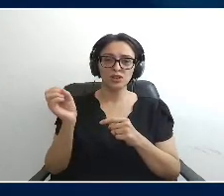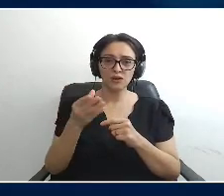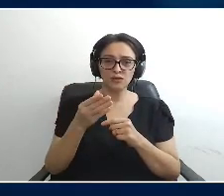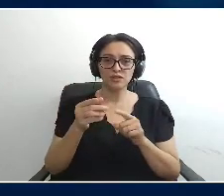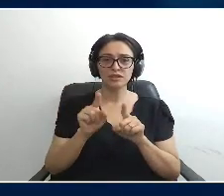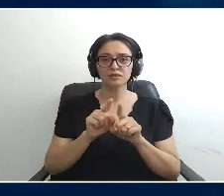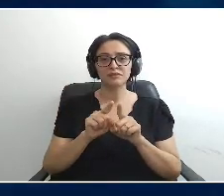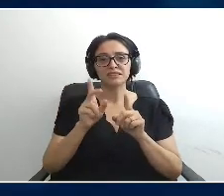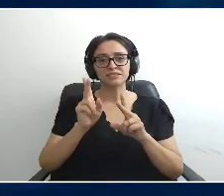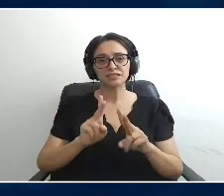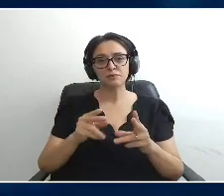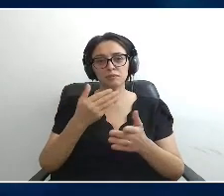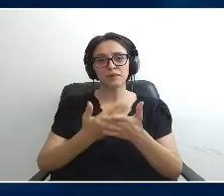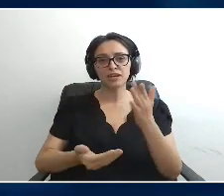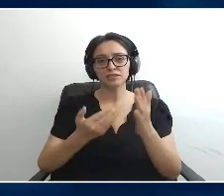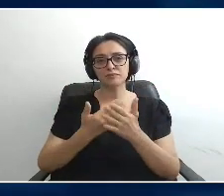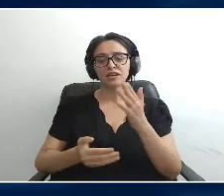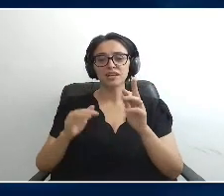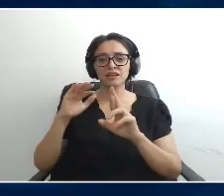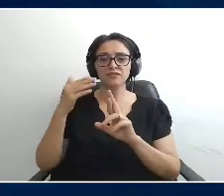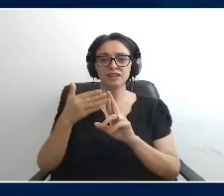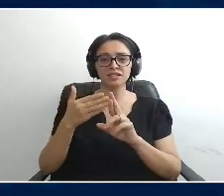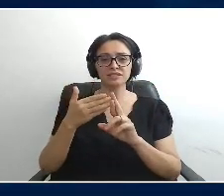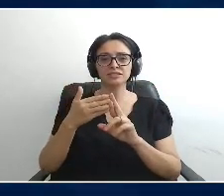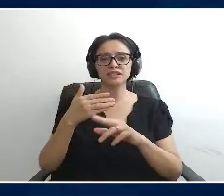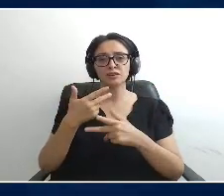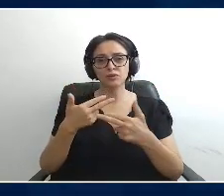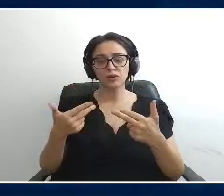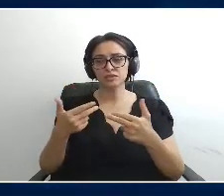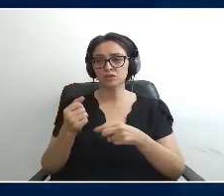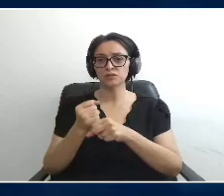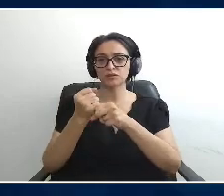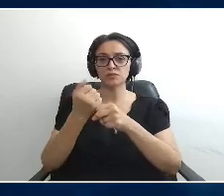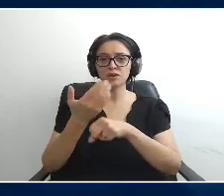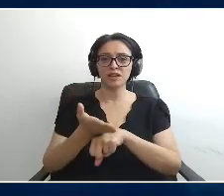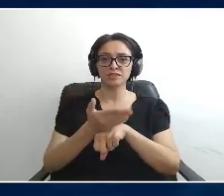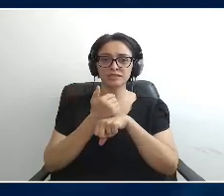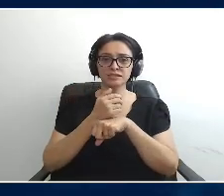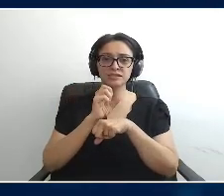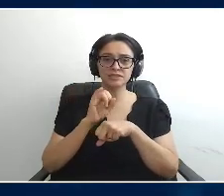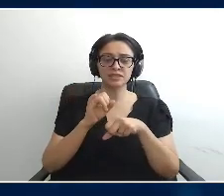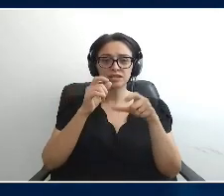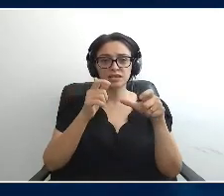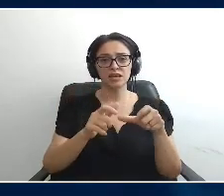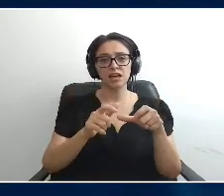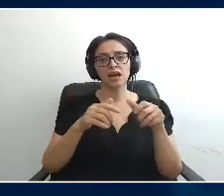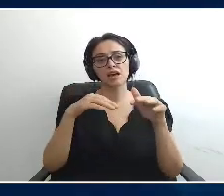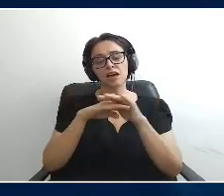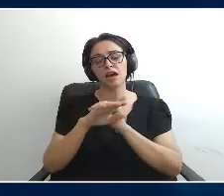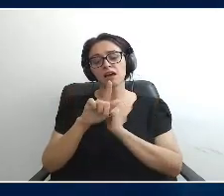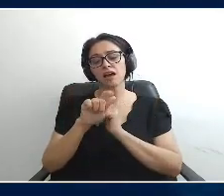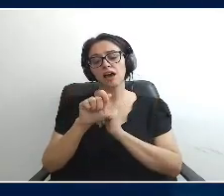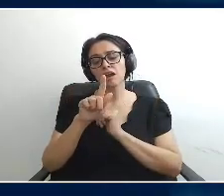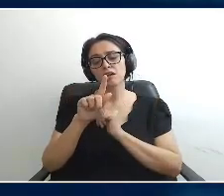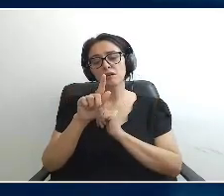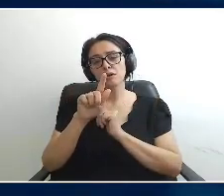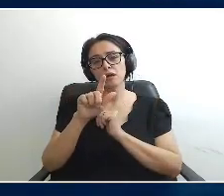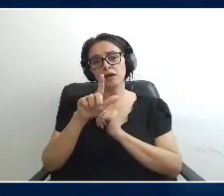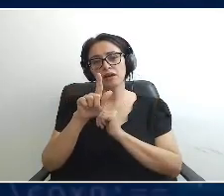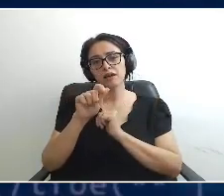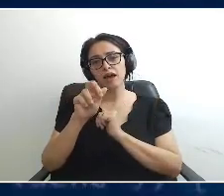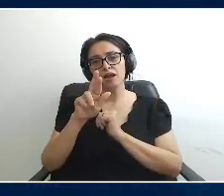vai estar sempre perdendo as referências para as coisas que você construiu antes. Então, se você não tiver um garbage collector legal para trabalhar com aquilo,